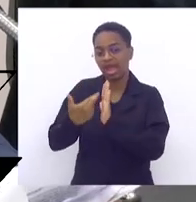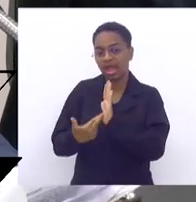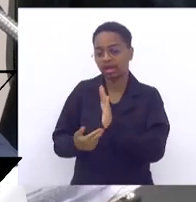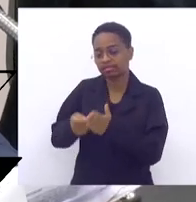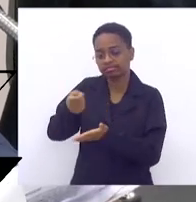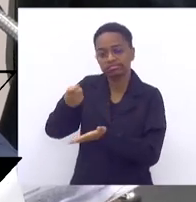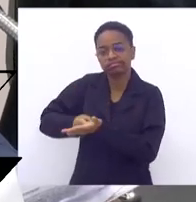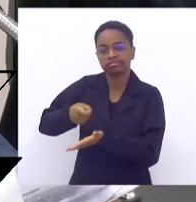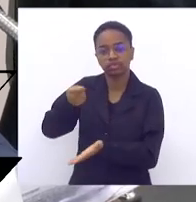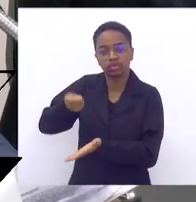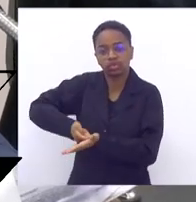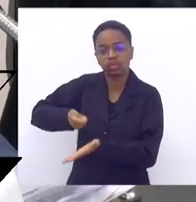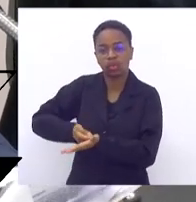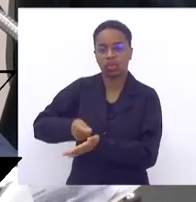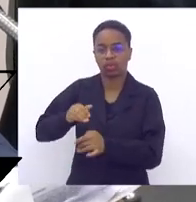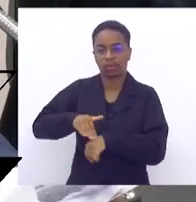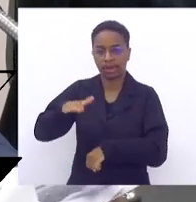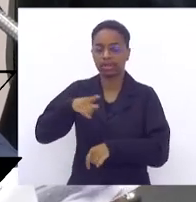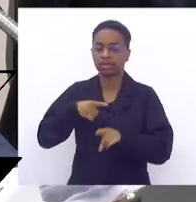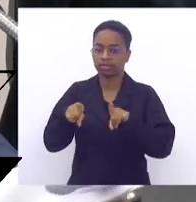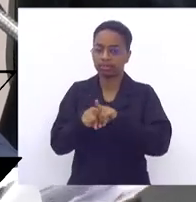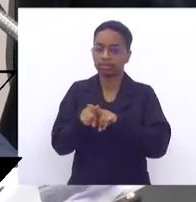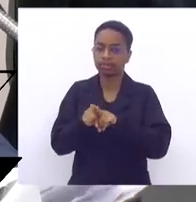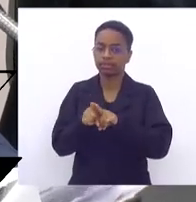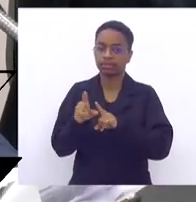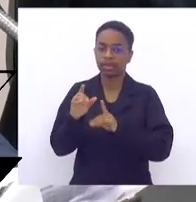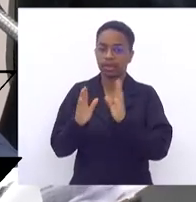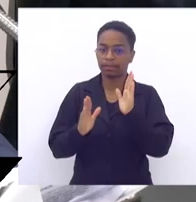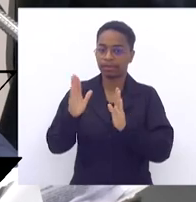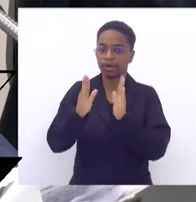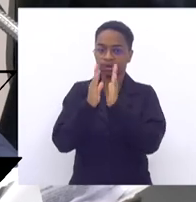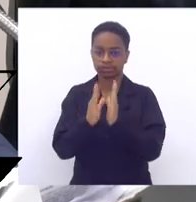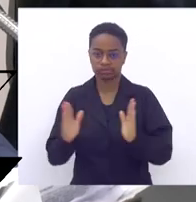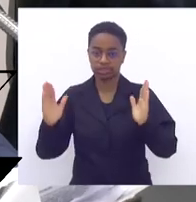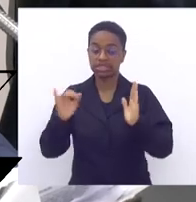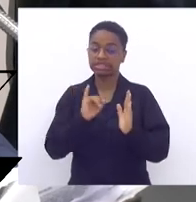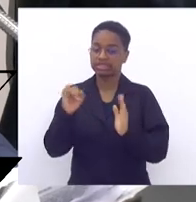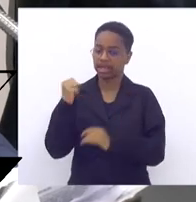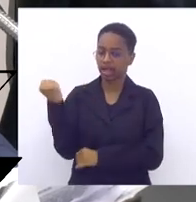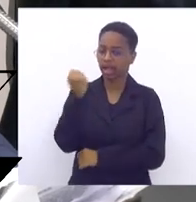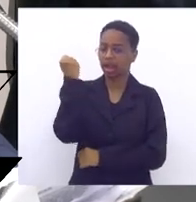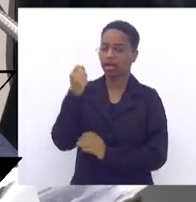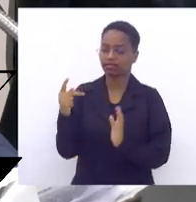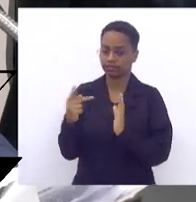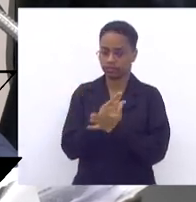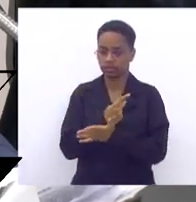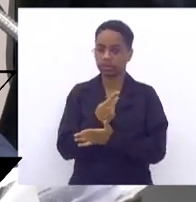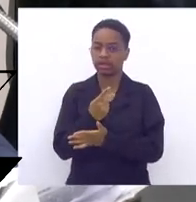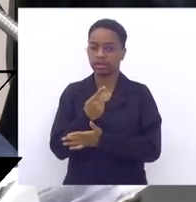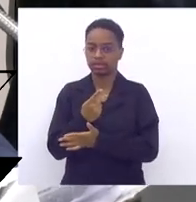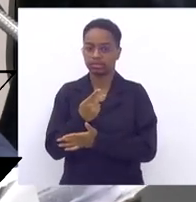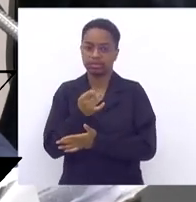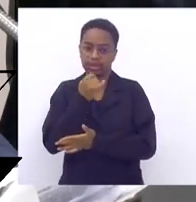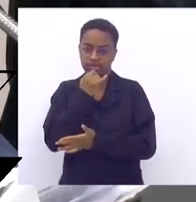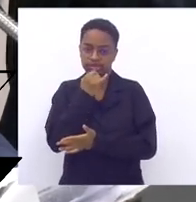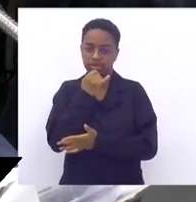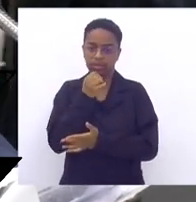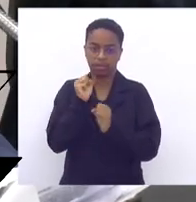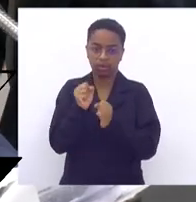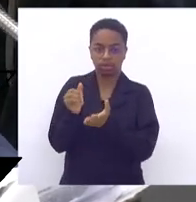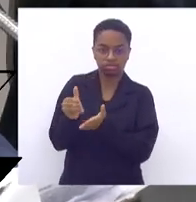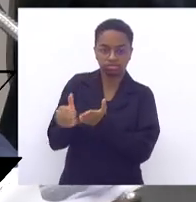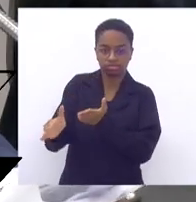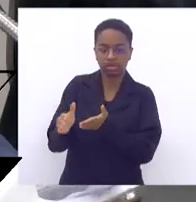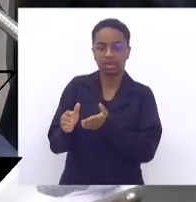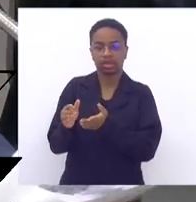prazo prescricional mais longo para aquelas penas mais graves, que são as de sujeição à demissão, destituição